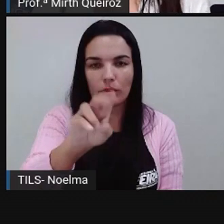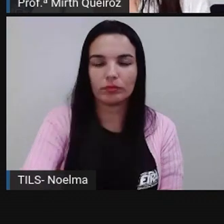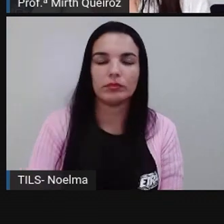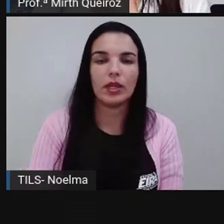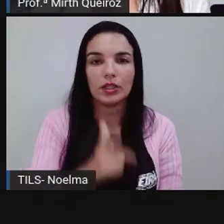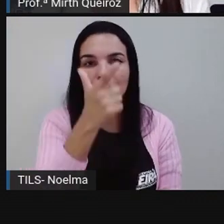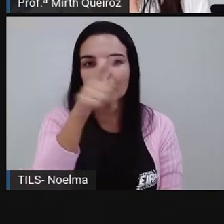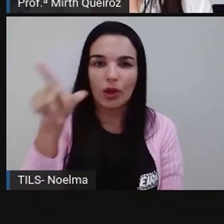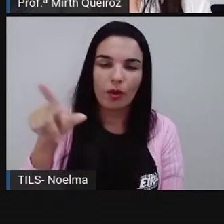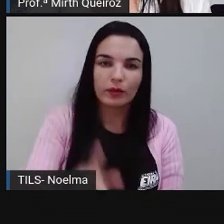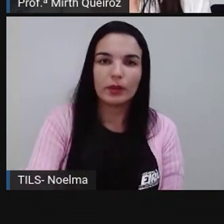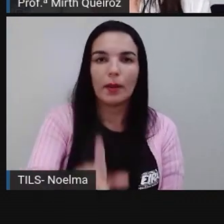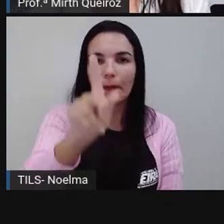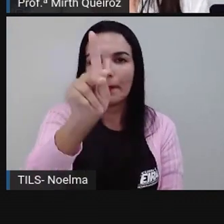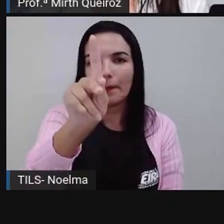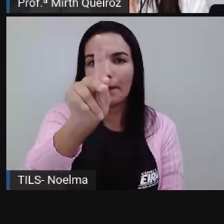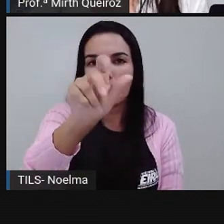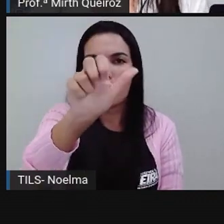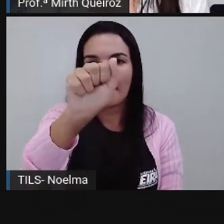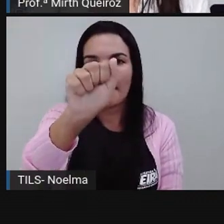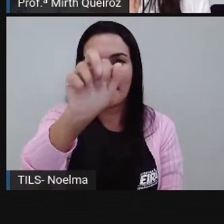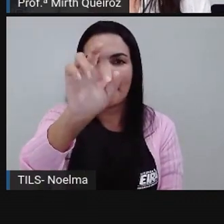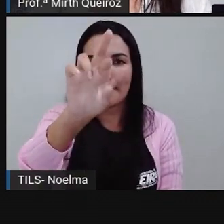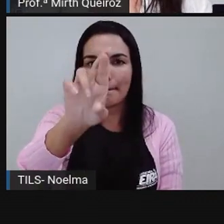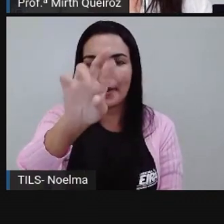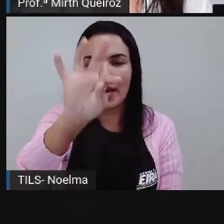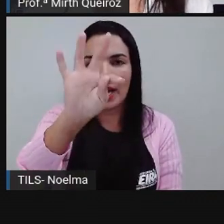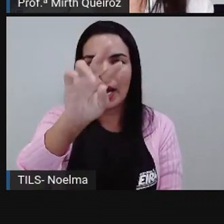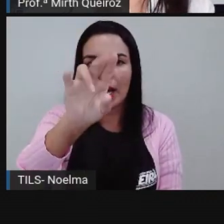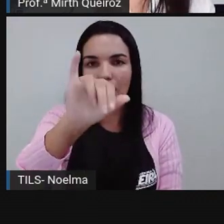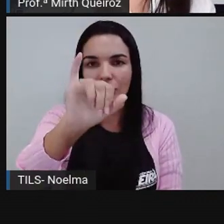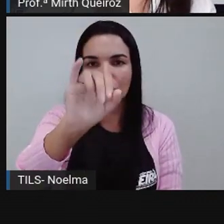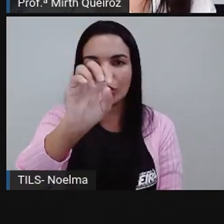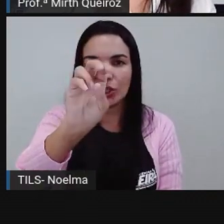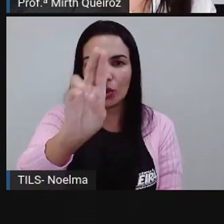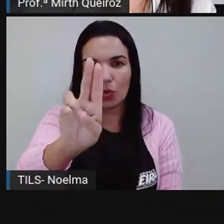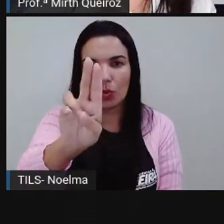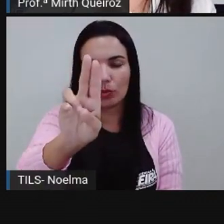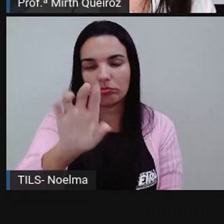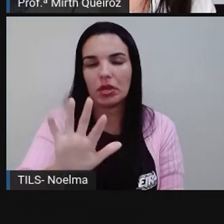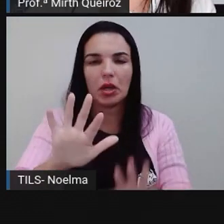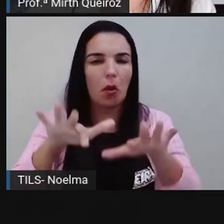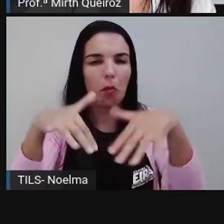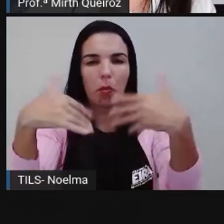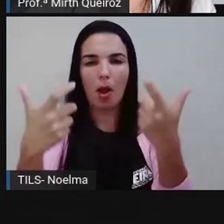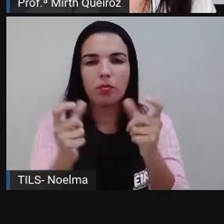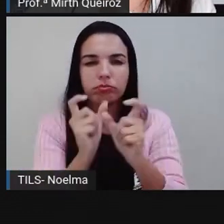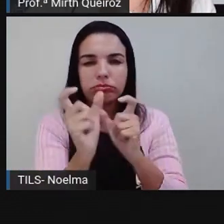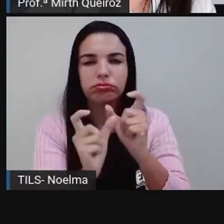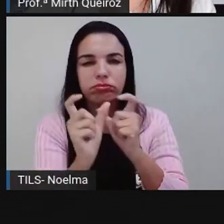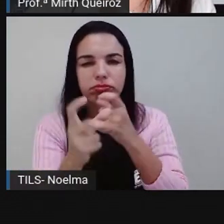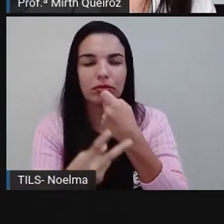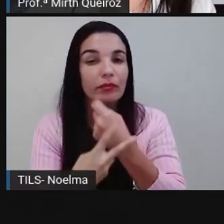Partiu. Primeira conjugação, segunda conjugação ou terceira conjugação?